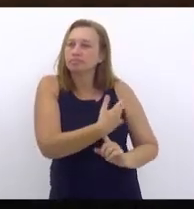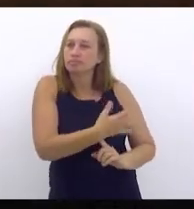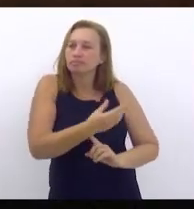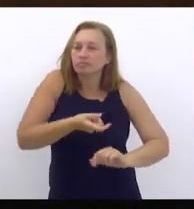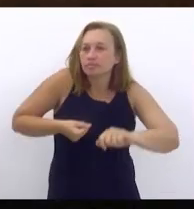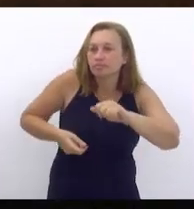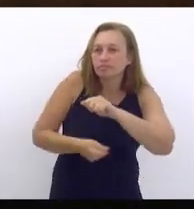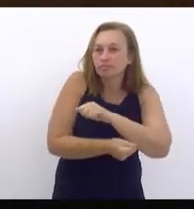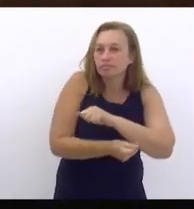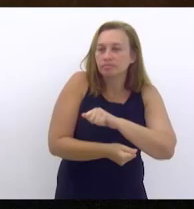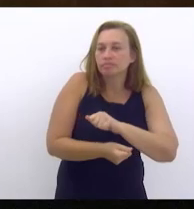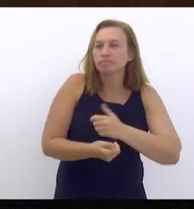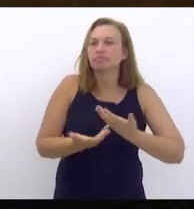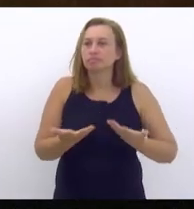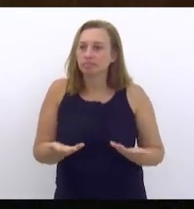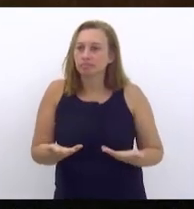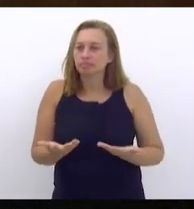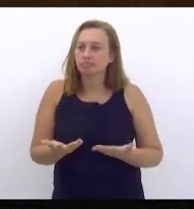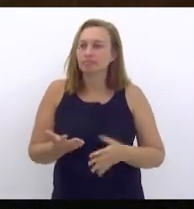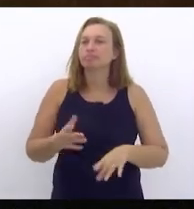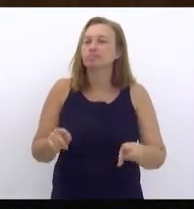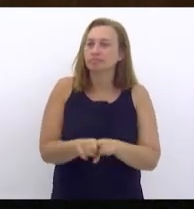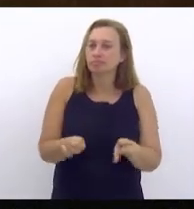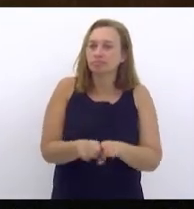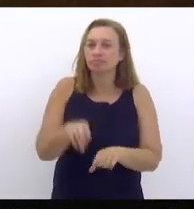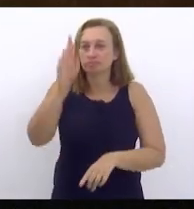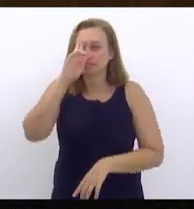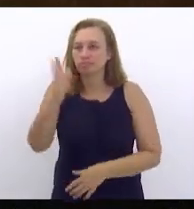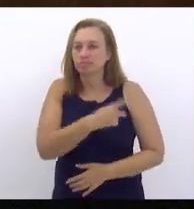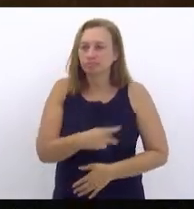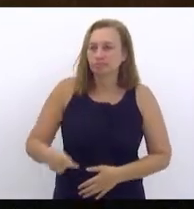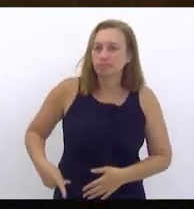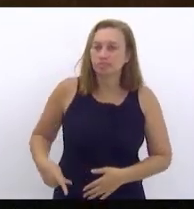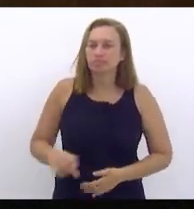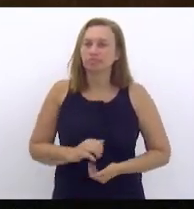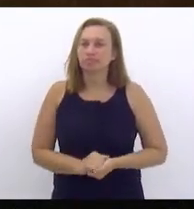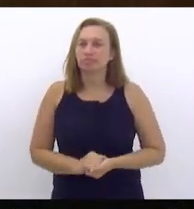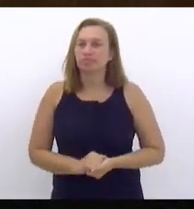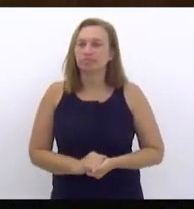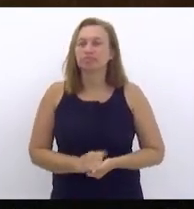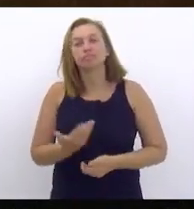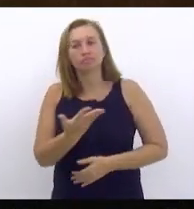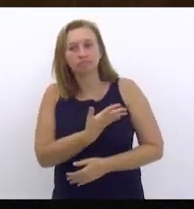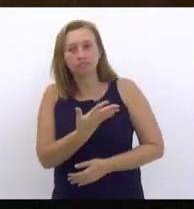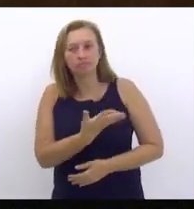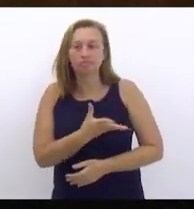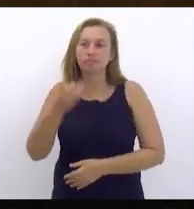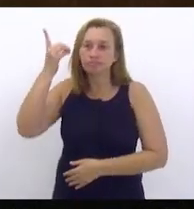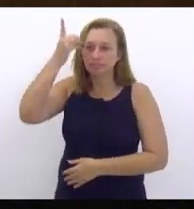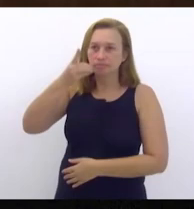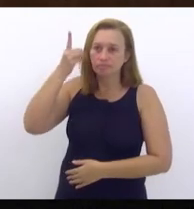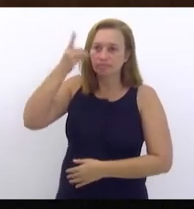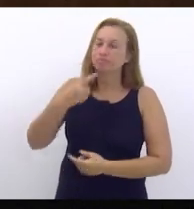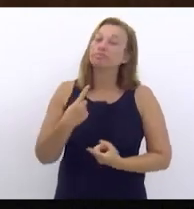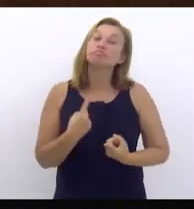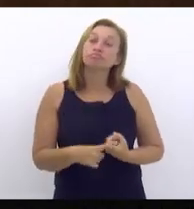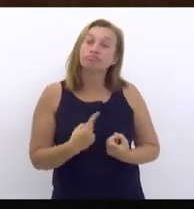financiamento naquilo que couber. Vai além também, senhor presidente e demais colegas deputados,